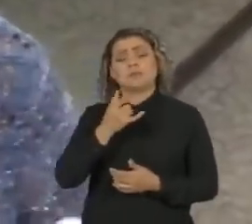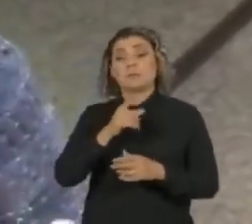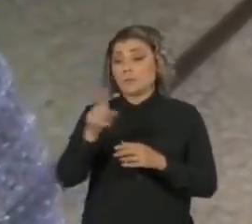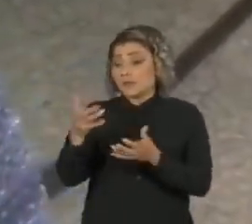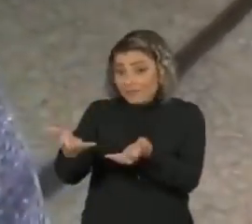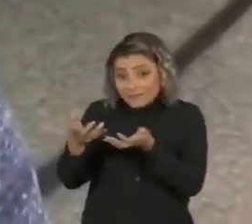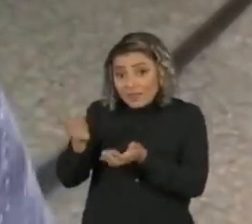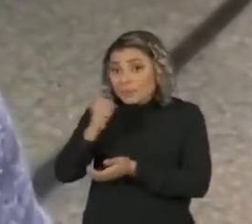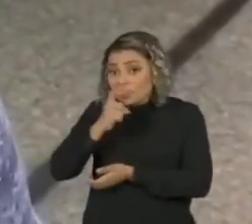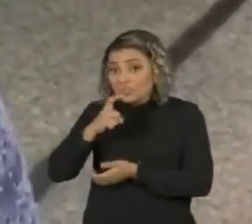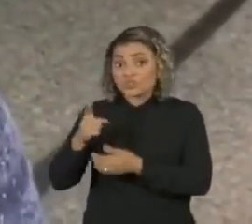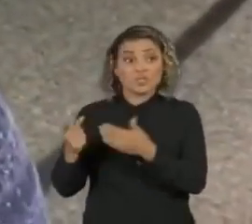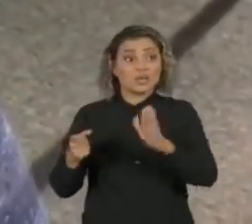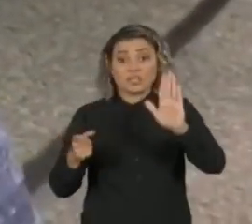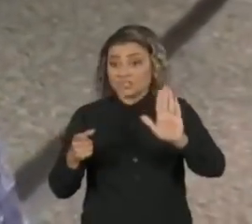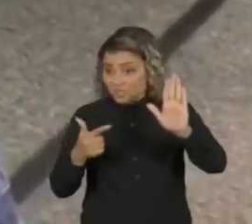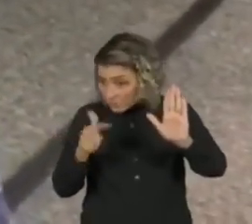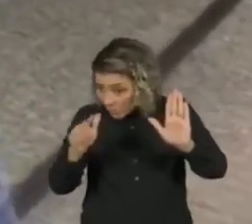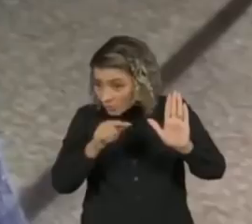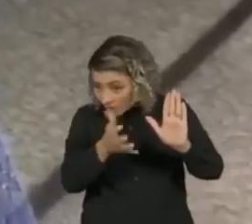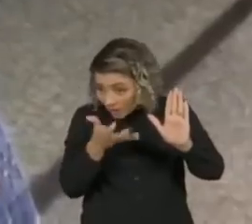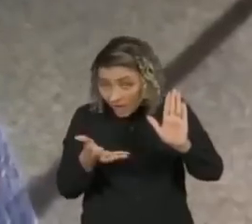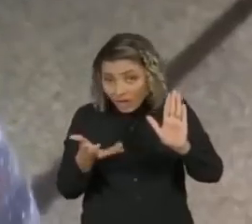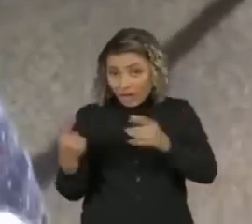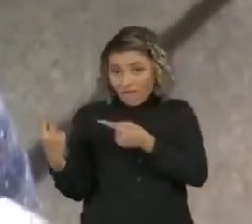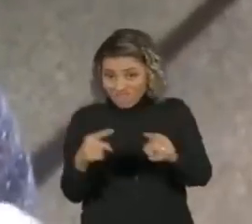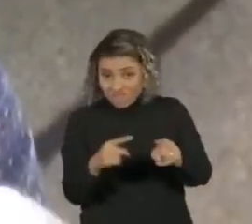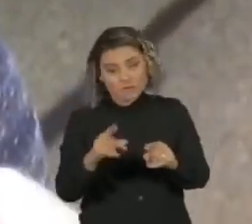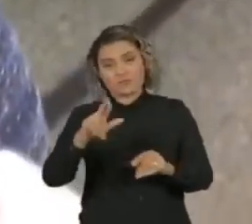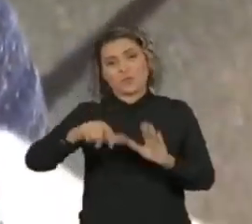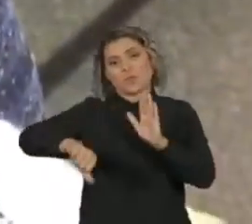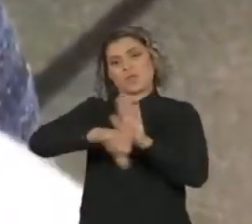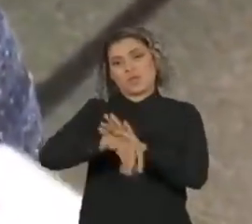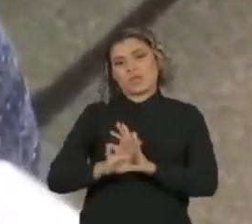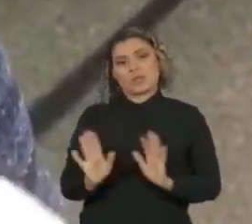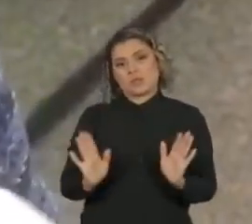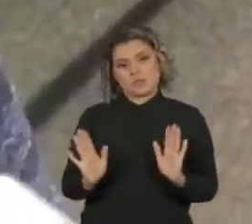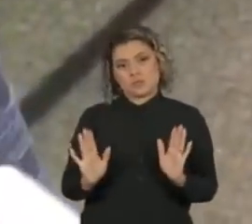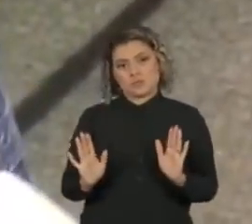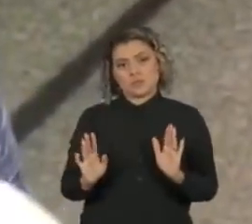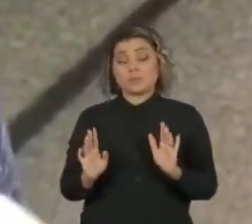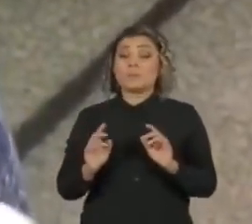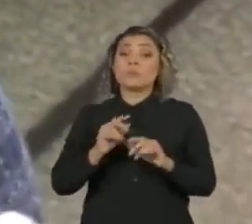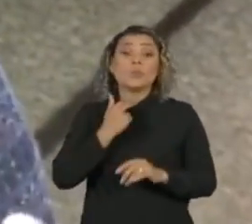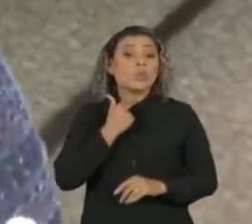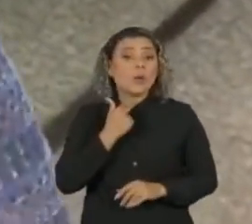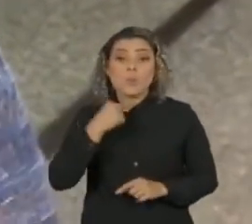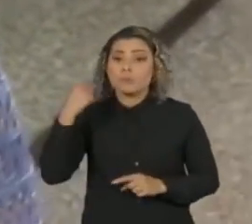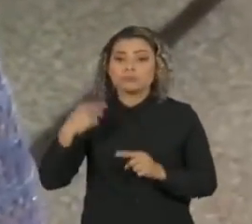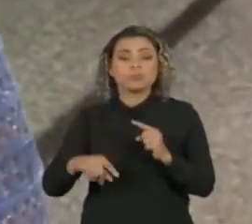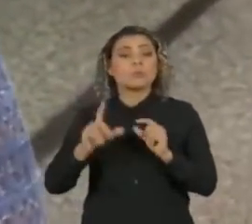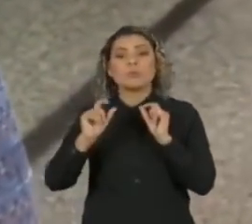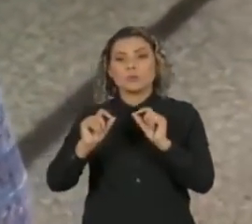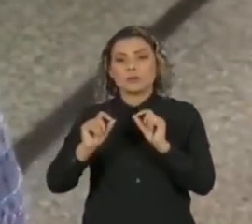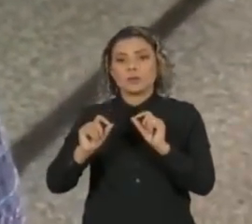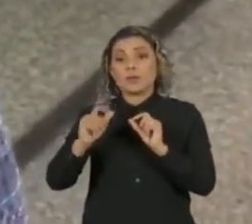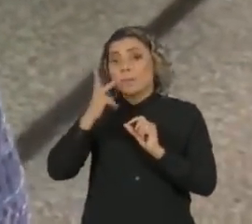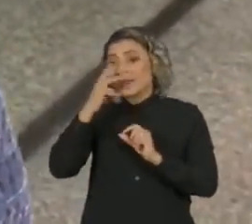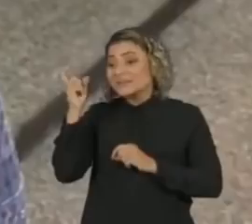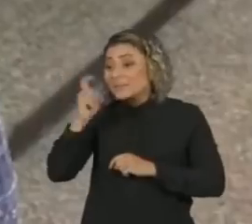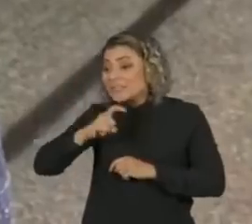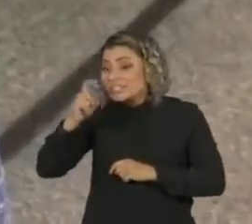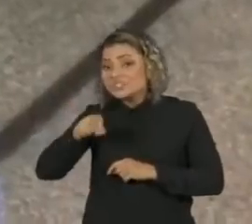mentir sobre outro candidato, pode. Não é crime mentir, né? O que não pode é transformar essa